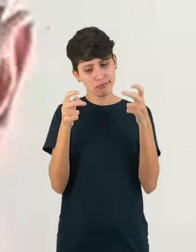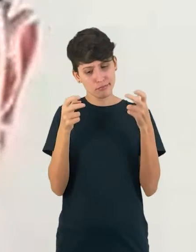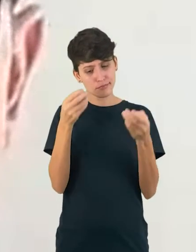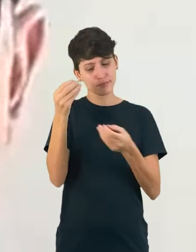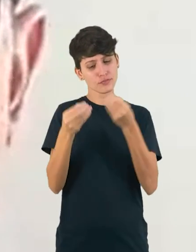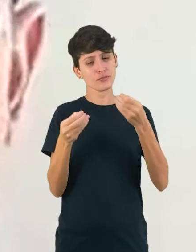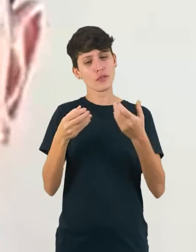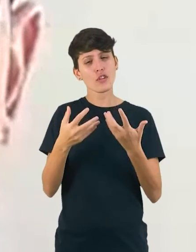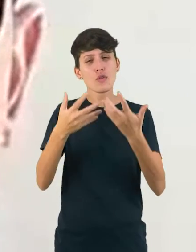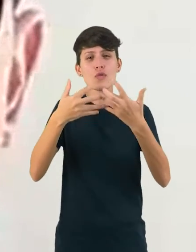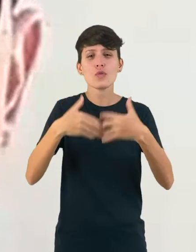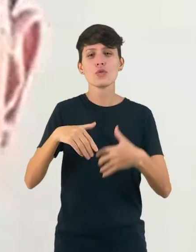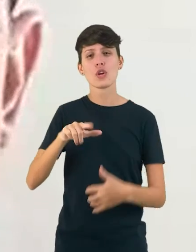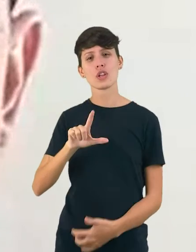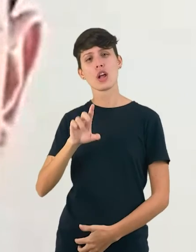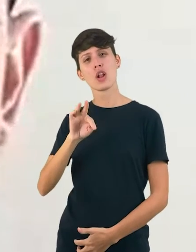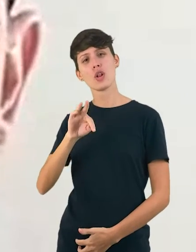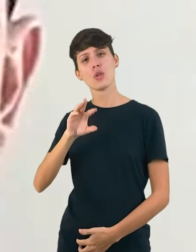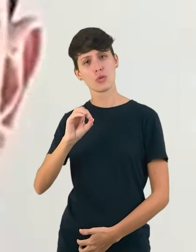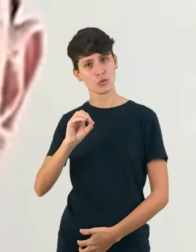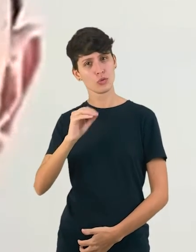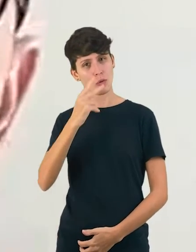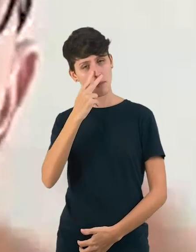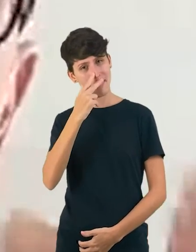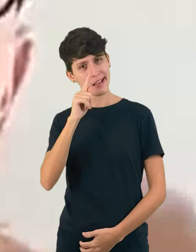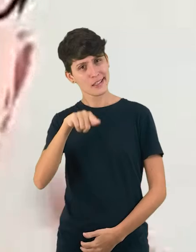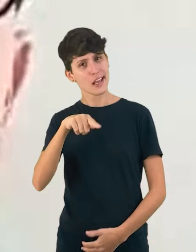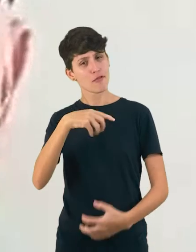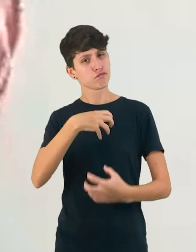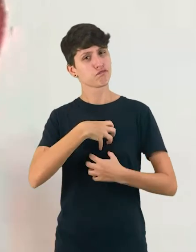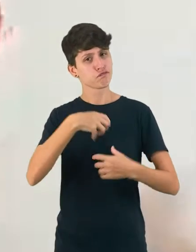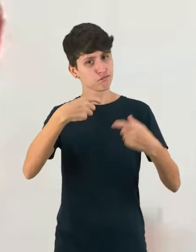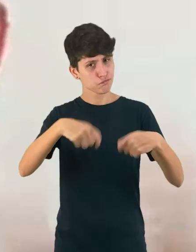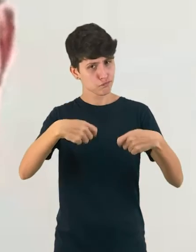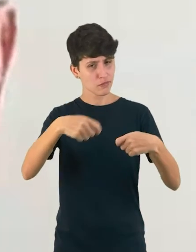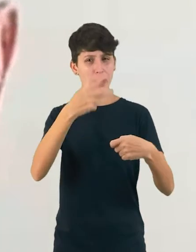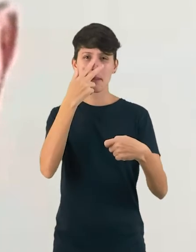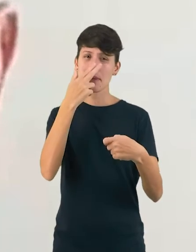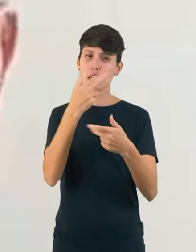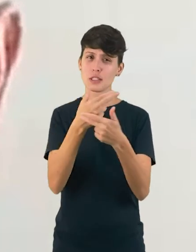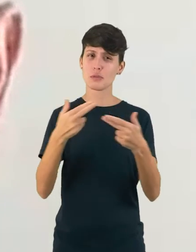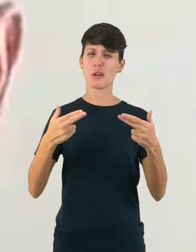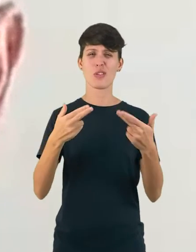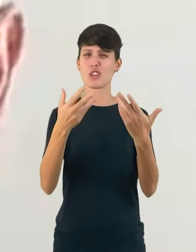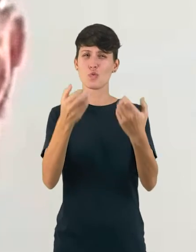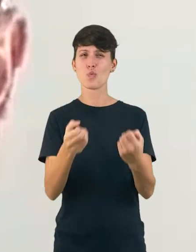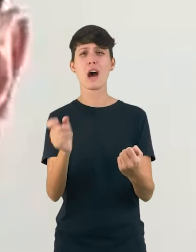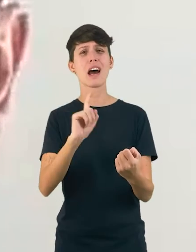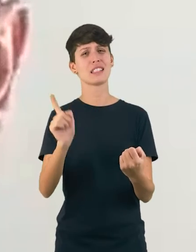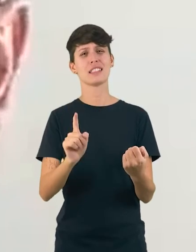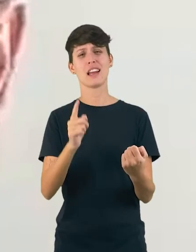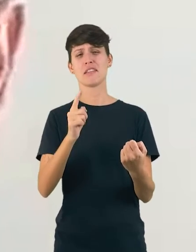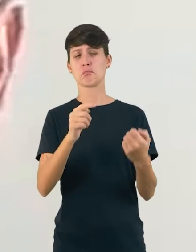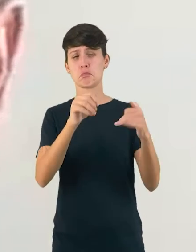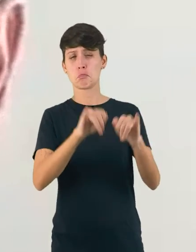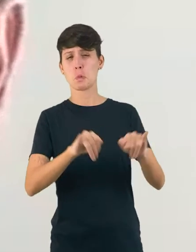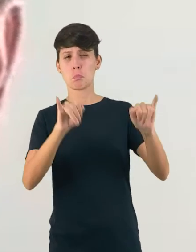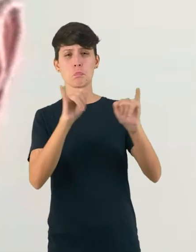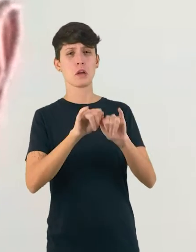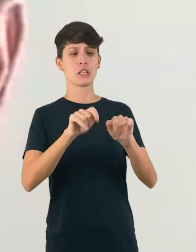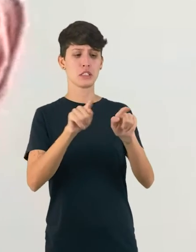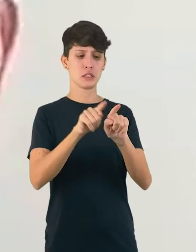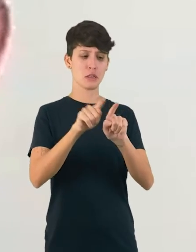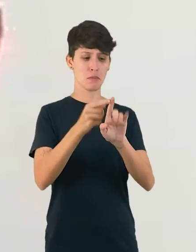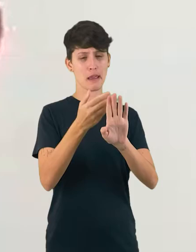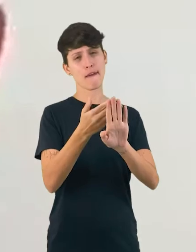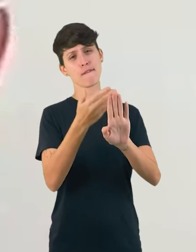mais uma percepção do luto como uma necessidade, né? Mas ficou sendo como algo a ser